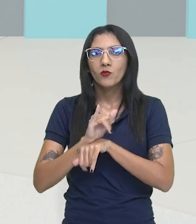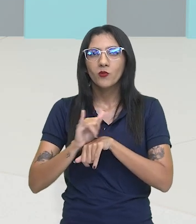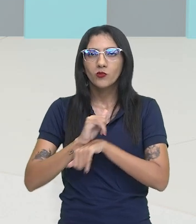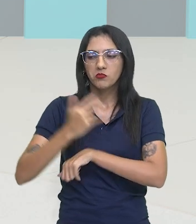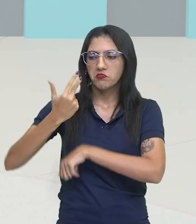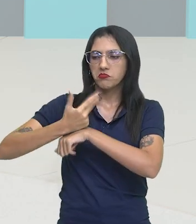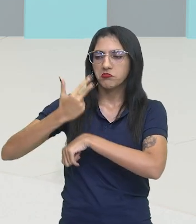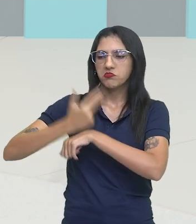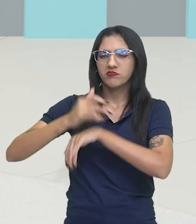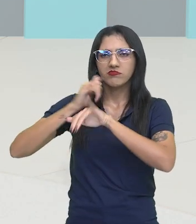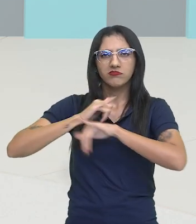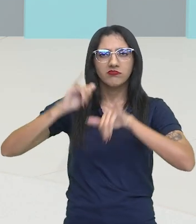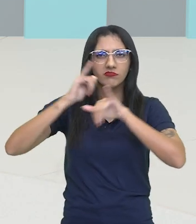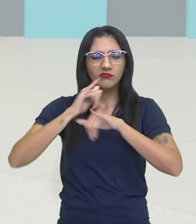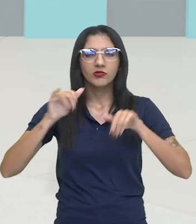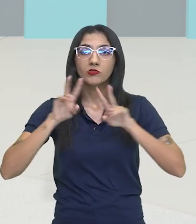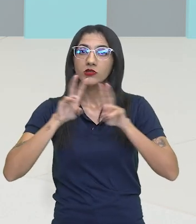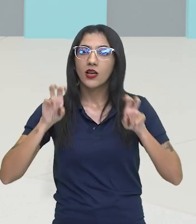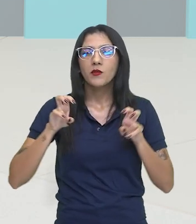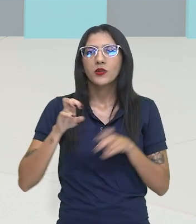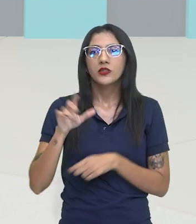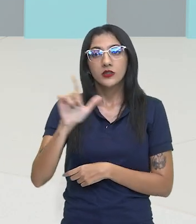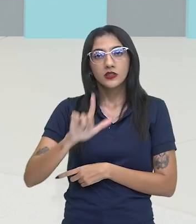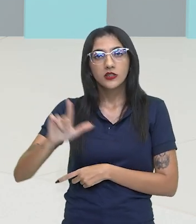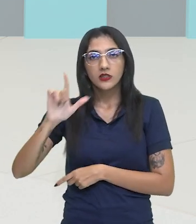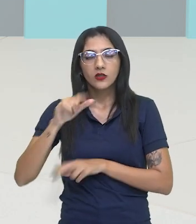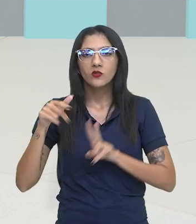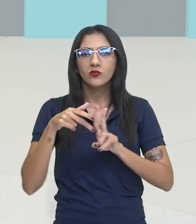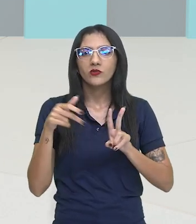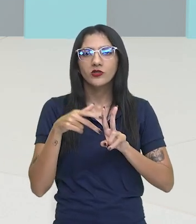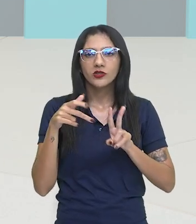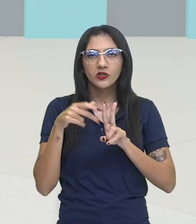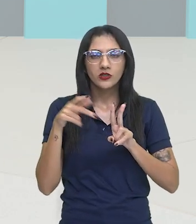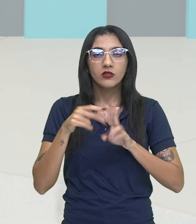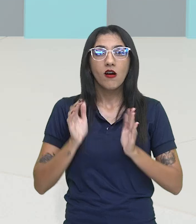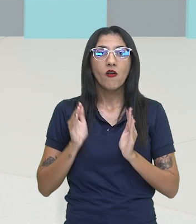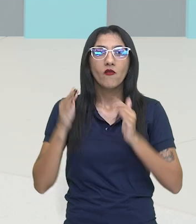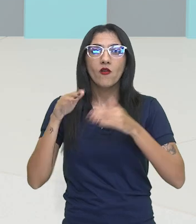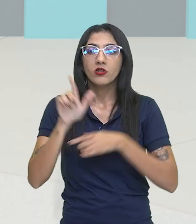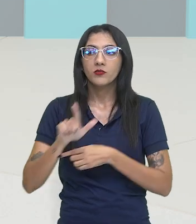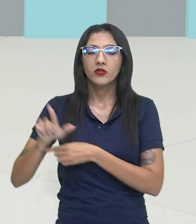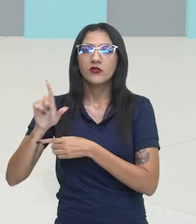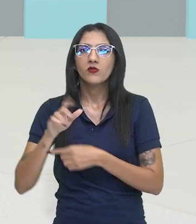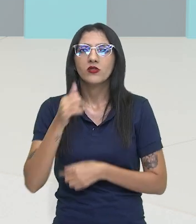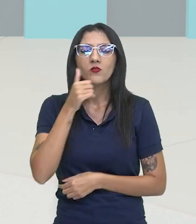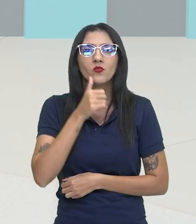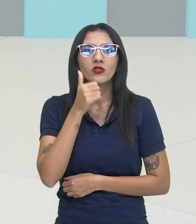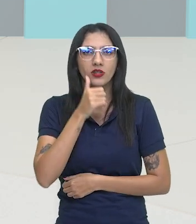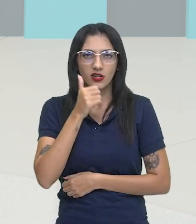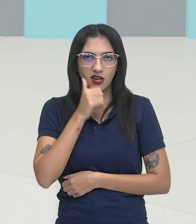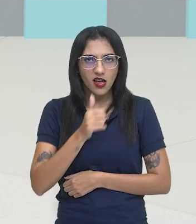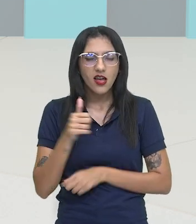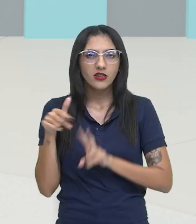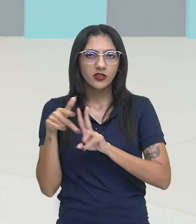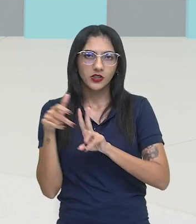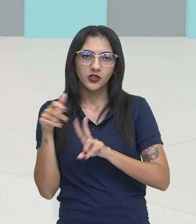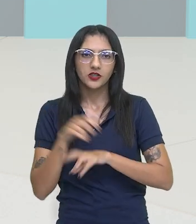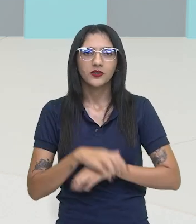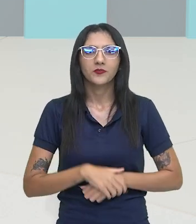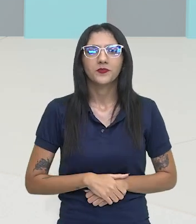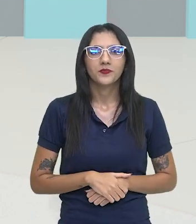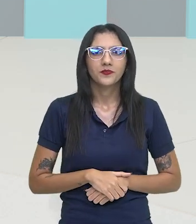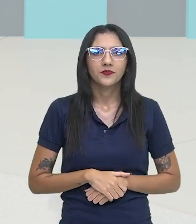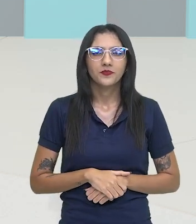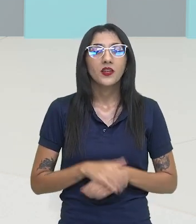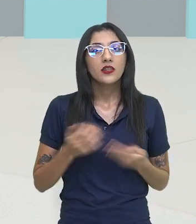do conteúdo de literatura indígena, voltado aí esse conteúdo para a literatura feminina indígena, tá bom? E aí